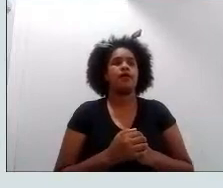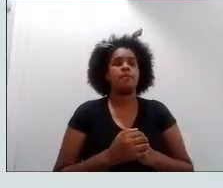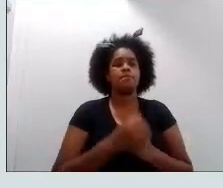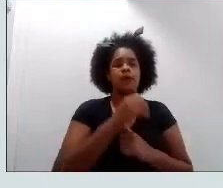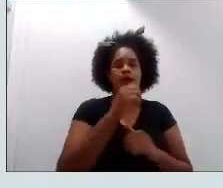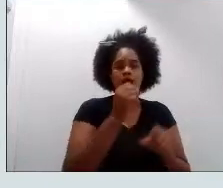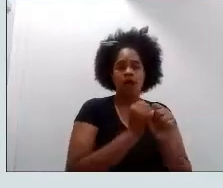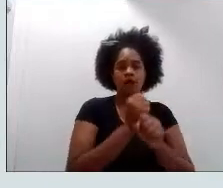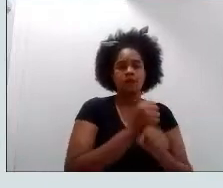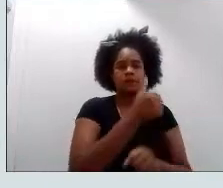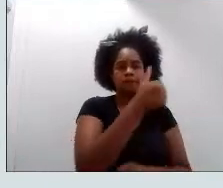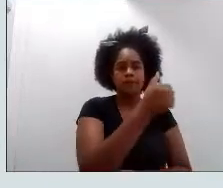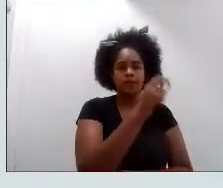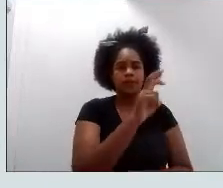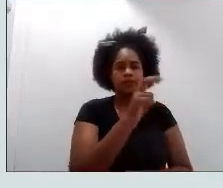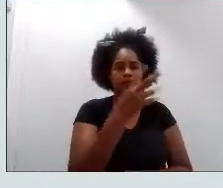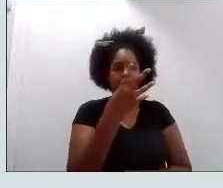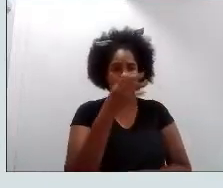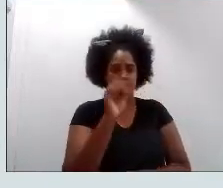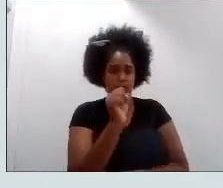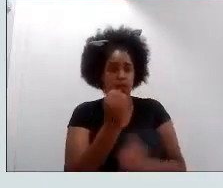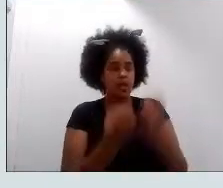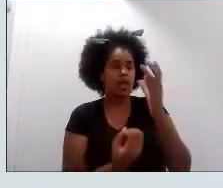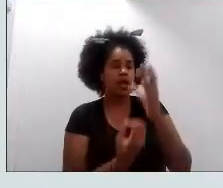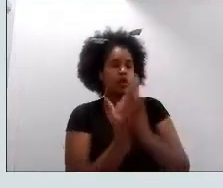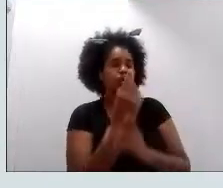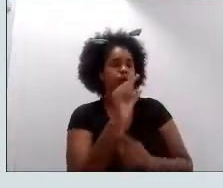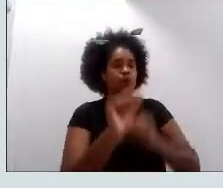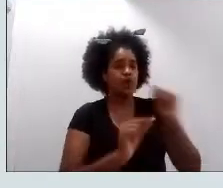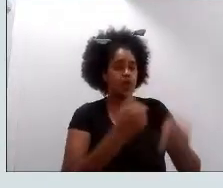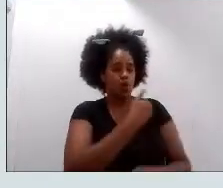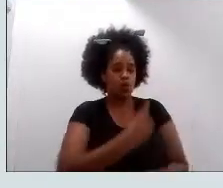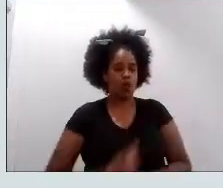1548, com a criação dos governos gerais.